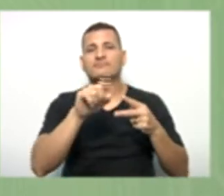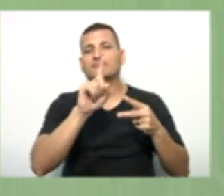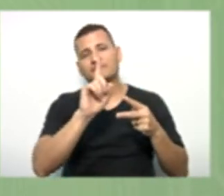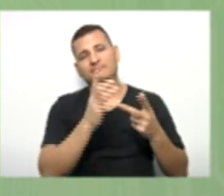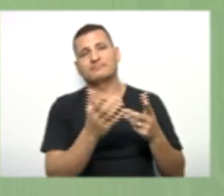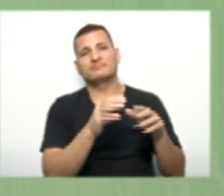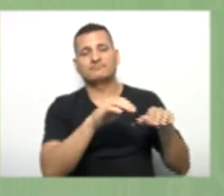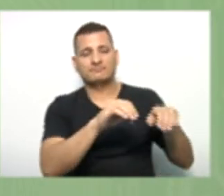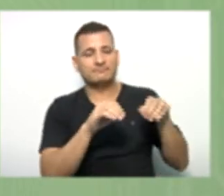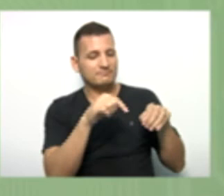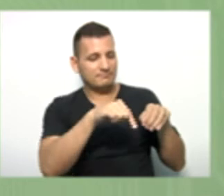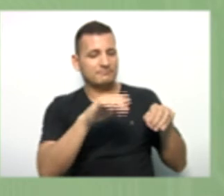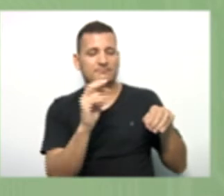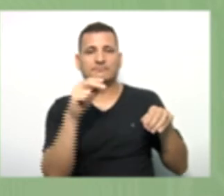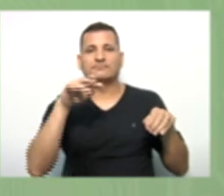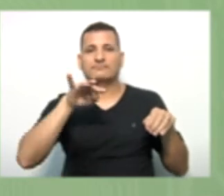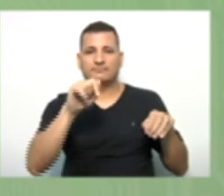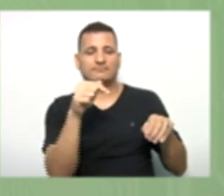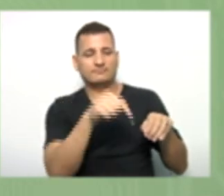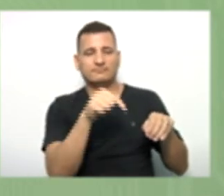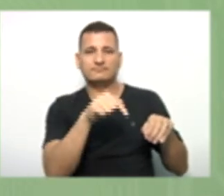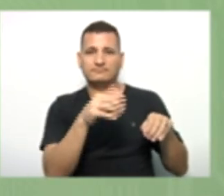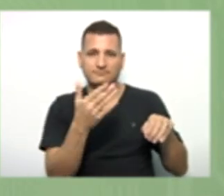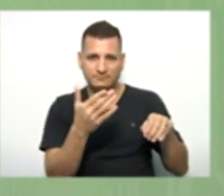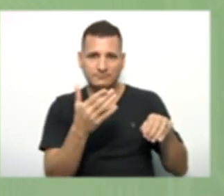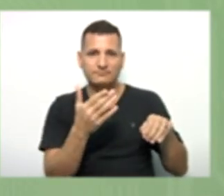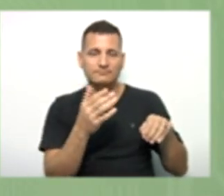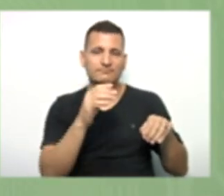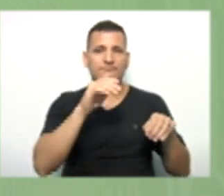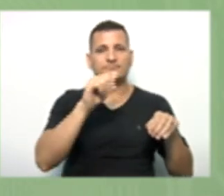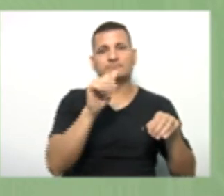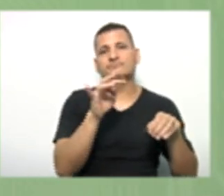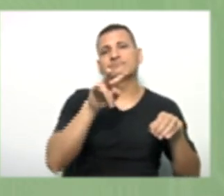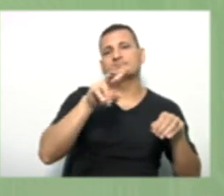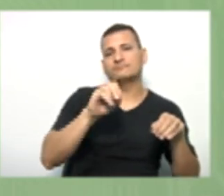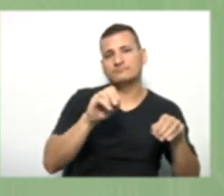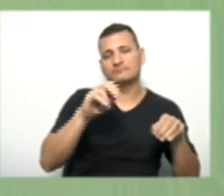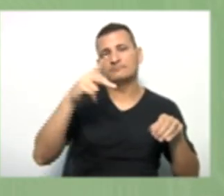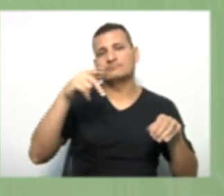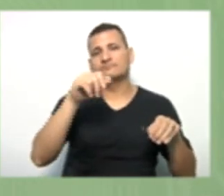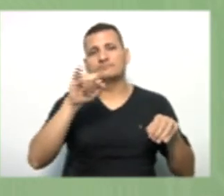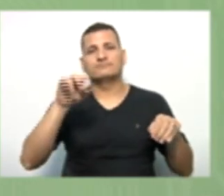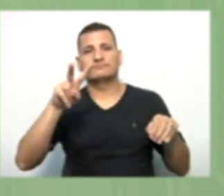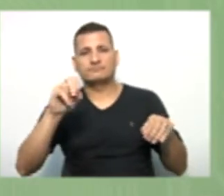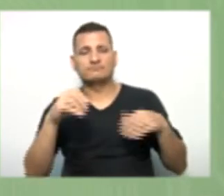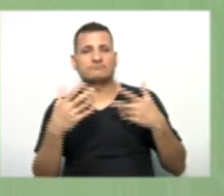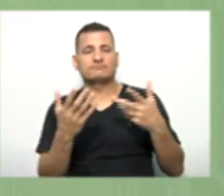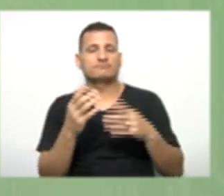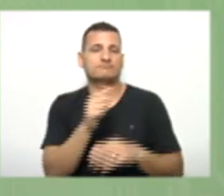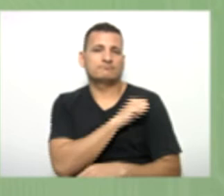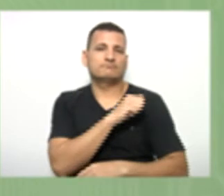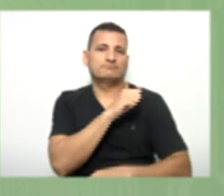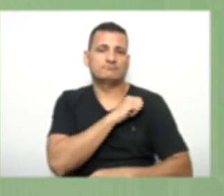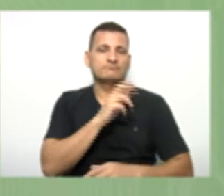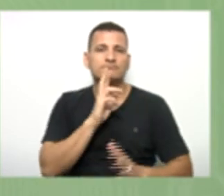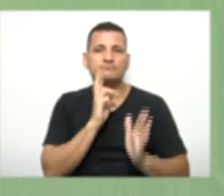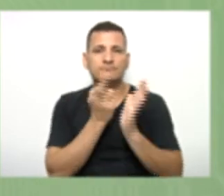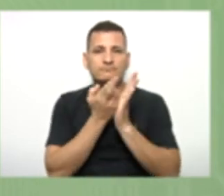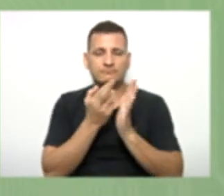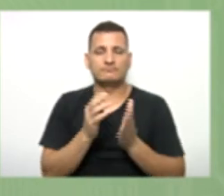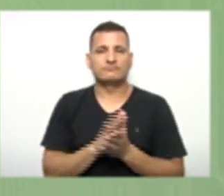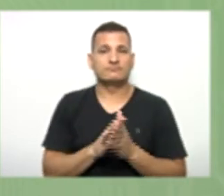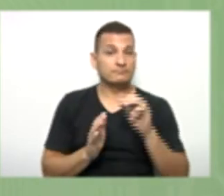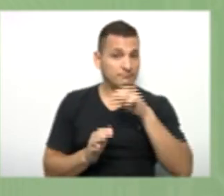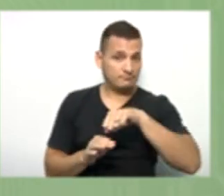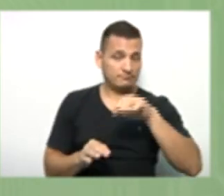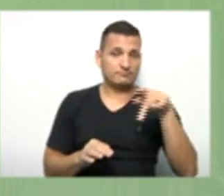uma conta, o quê? Qual conta contábil? É uma conta do ativo, do passivo? Os alunos responderam, professora? Sim, professora, temos algumas participações.